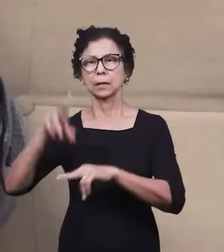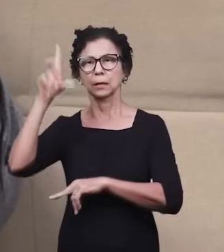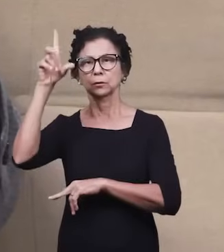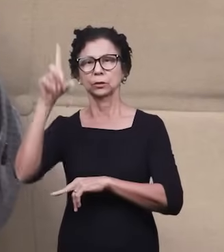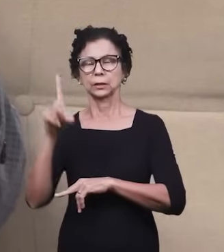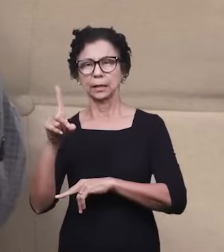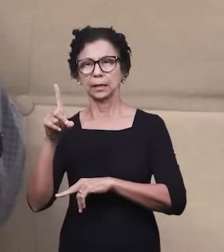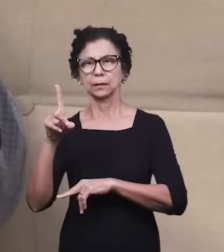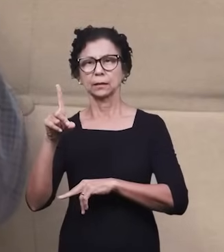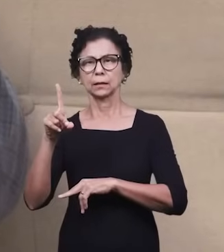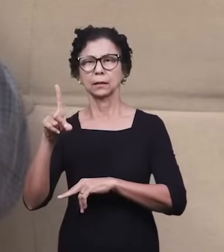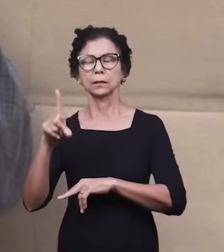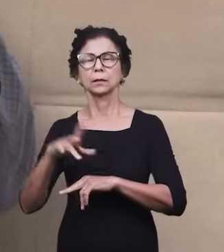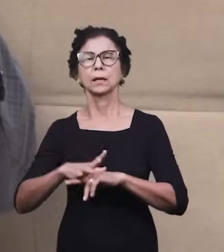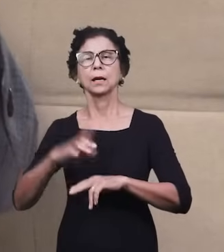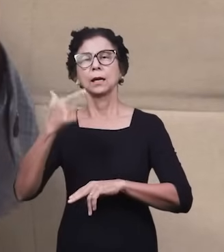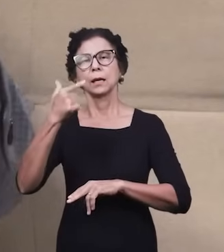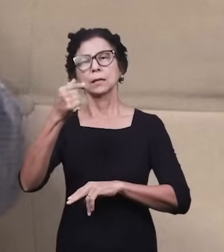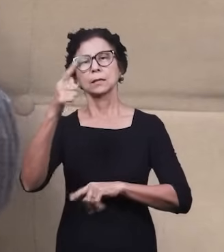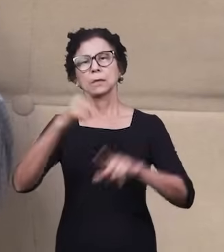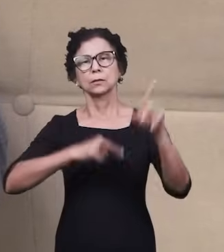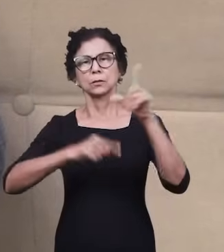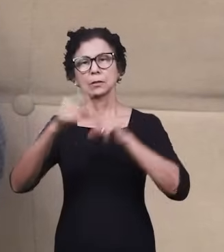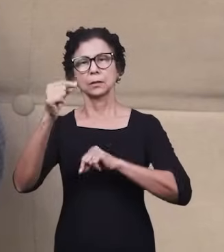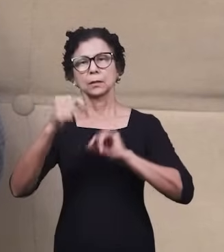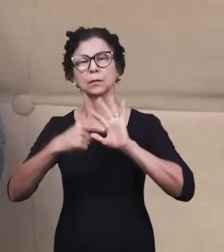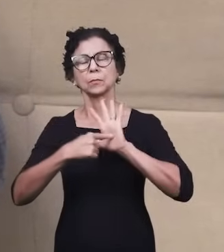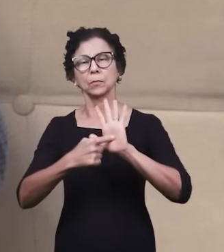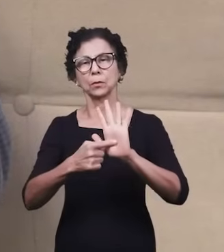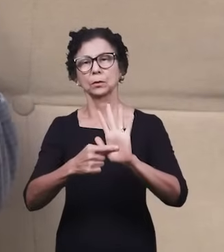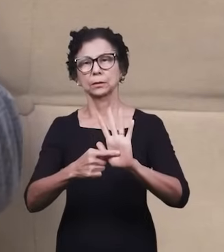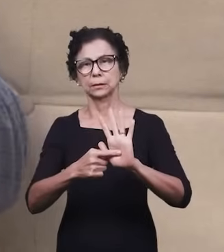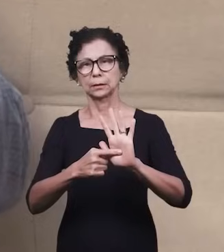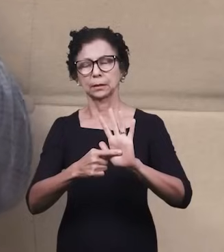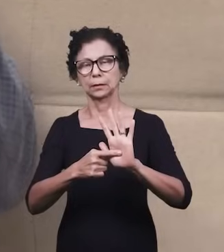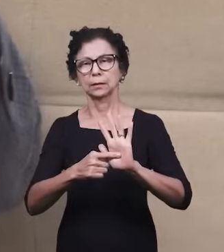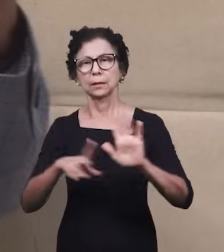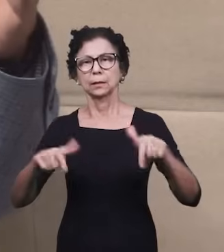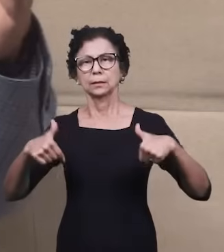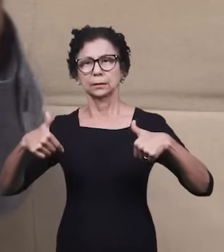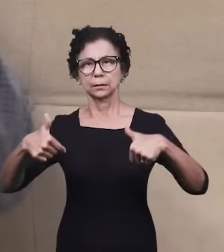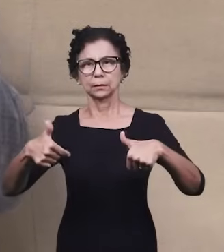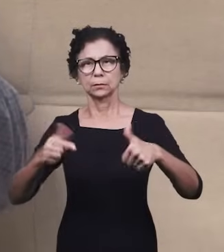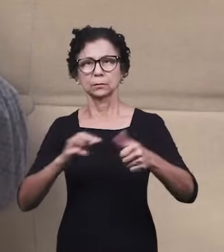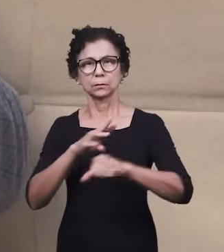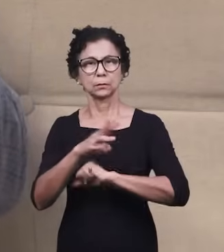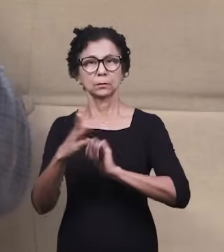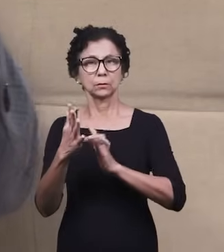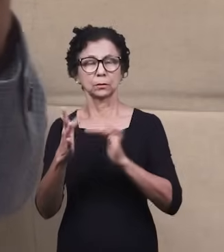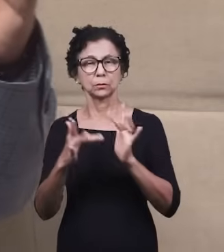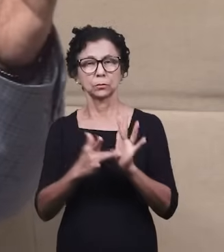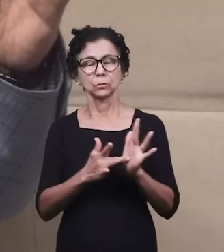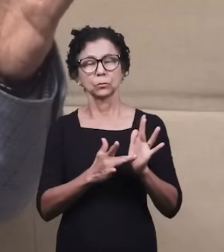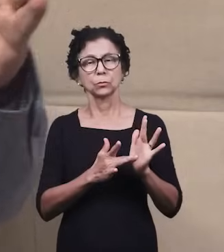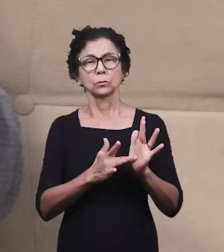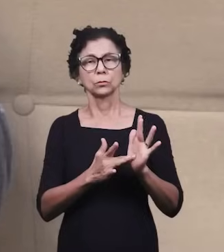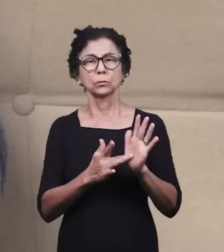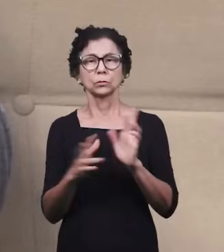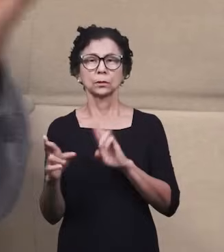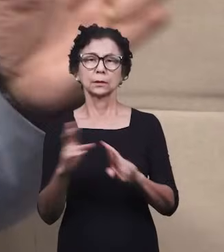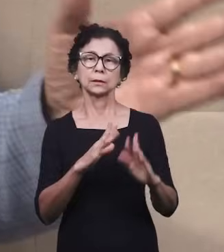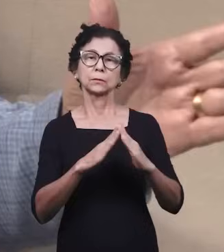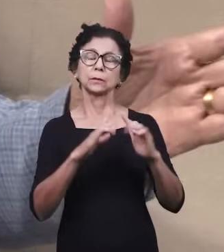governo, né? Da ação do ministério dele na vida da igreja, né? Em toda a história da